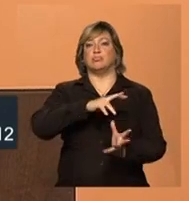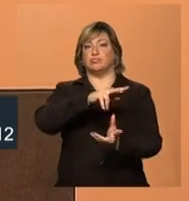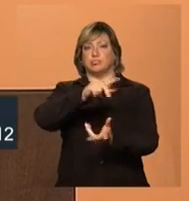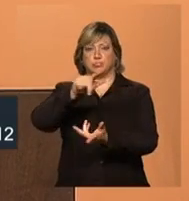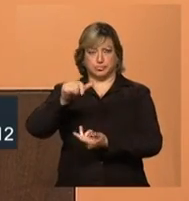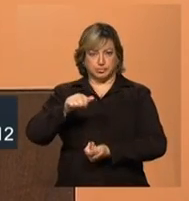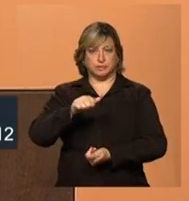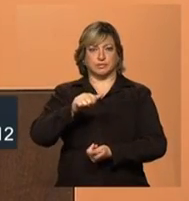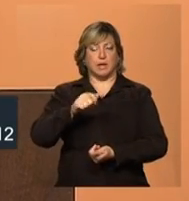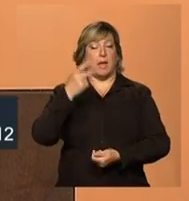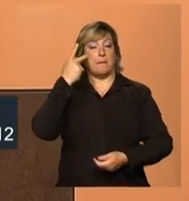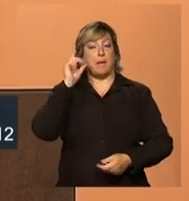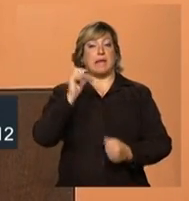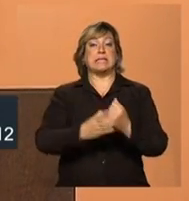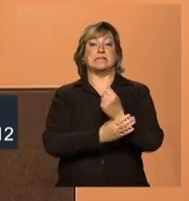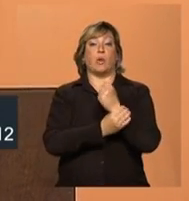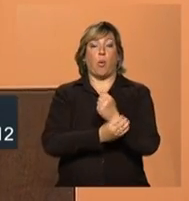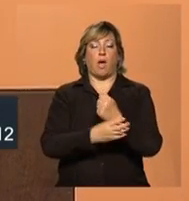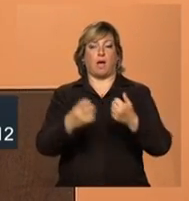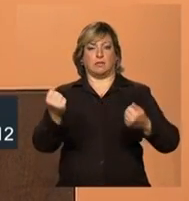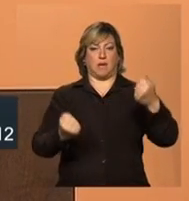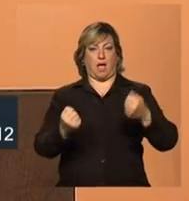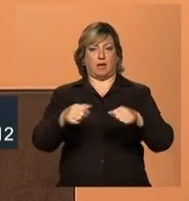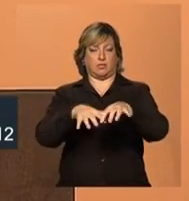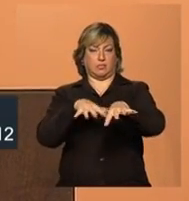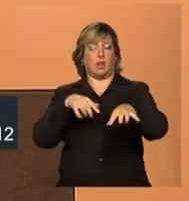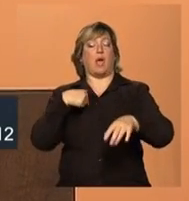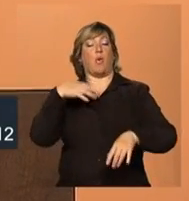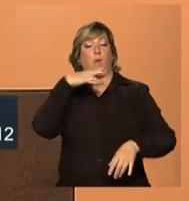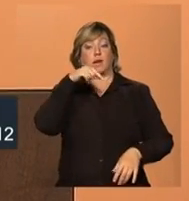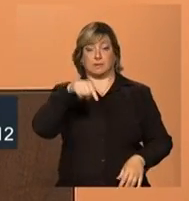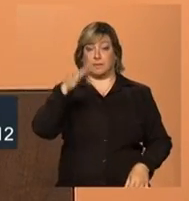para a segurança de trânsito, eu acho que o Brasil,